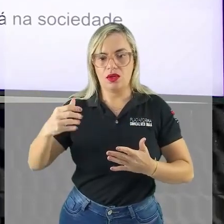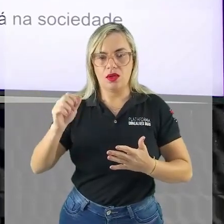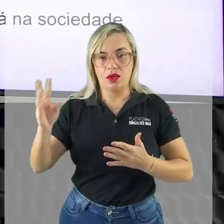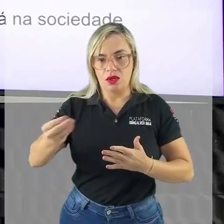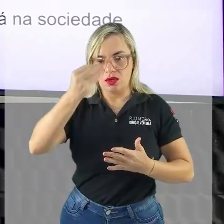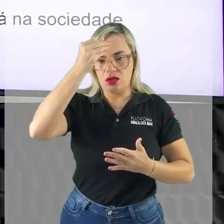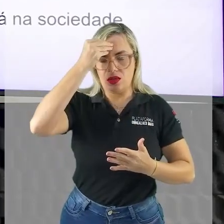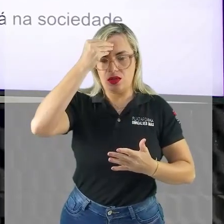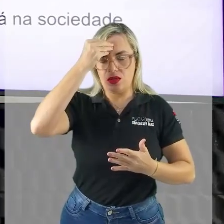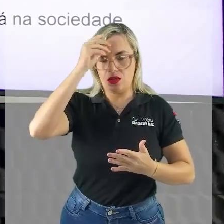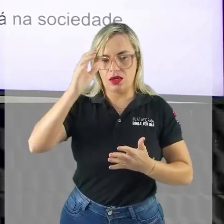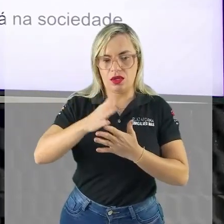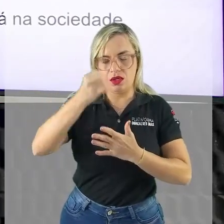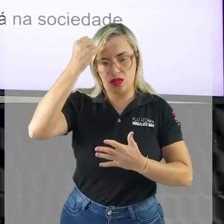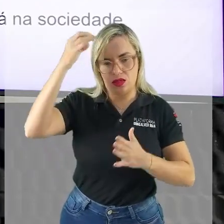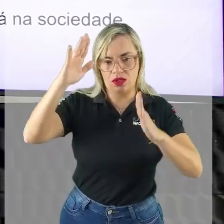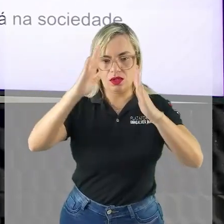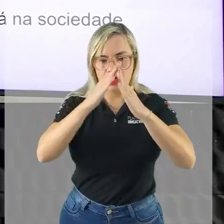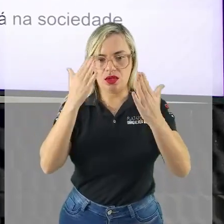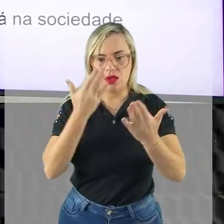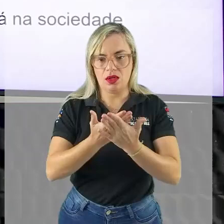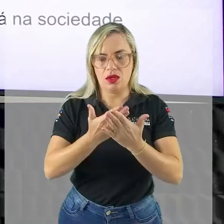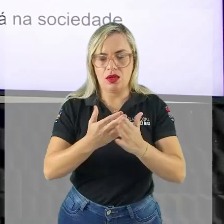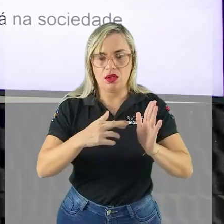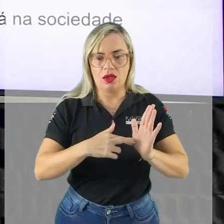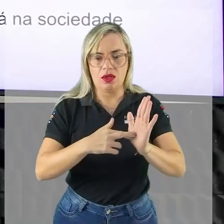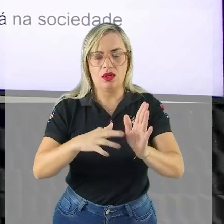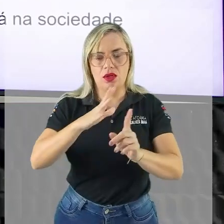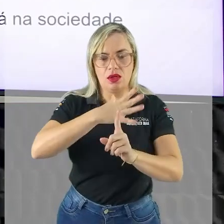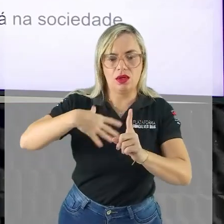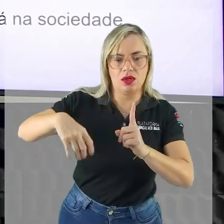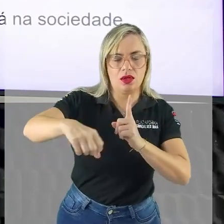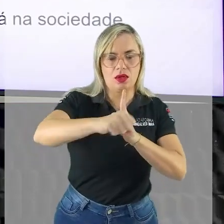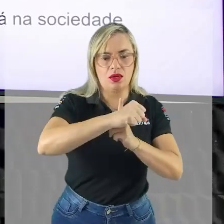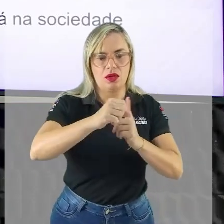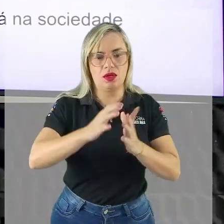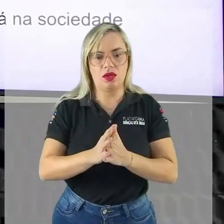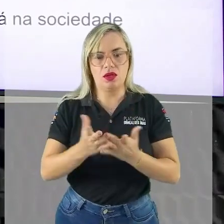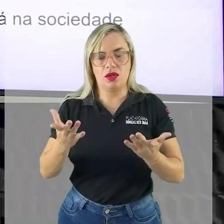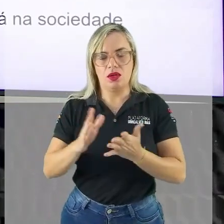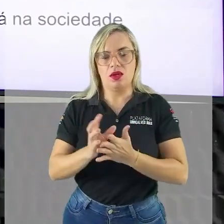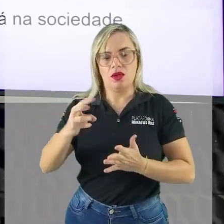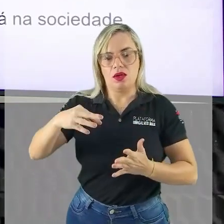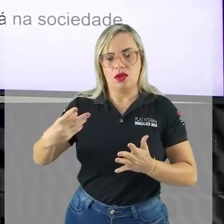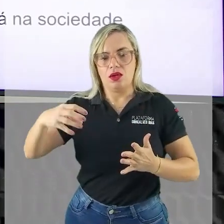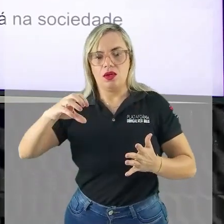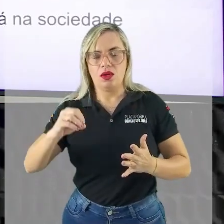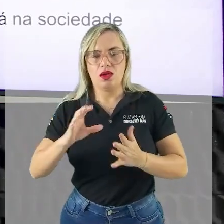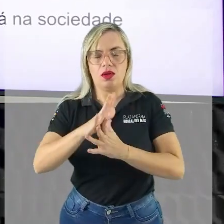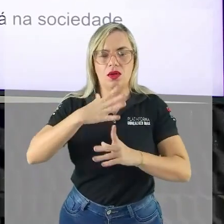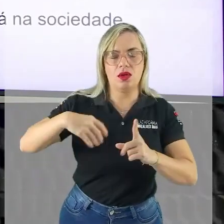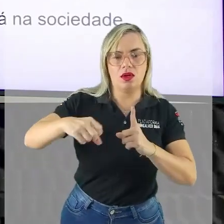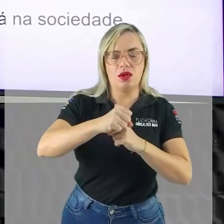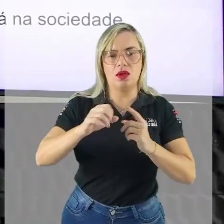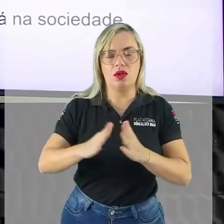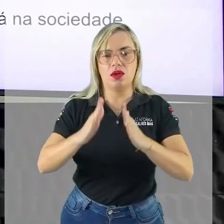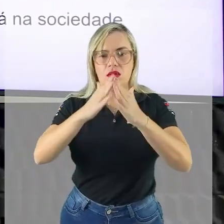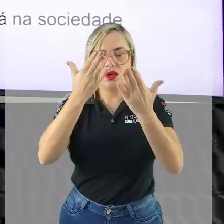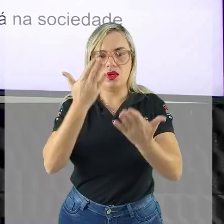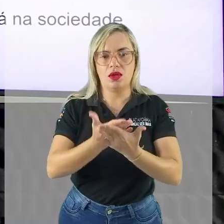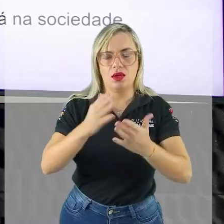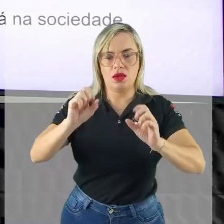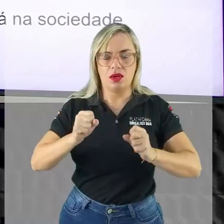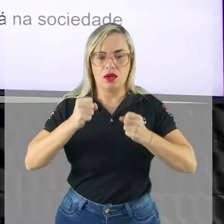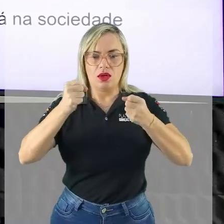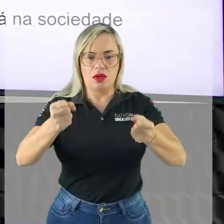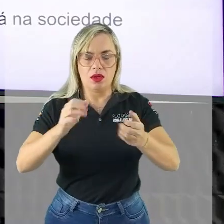de que a escola é a representatividade da sociedade, um microcosmo social, ou seja, a escola vai ter o poder,